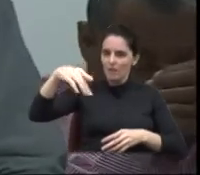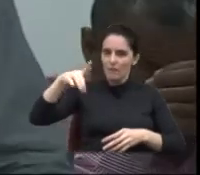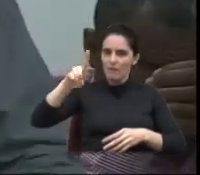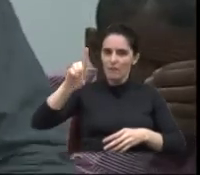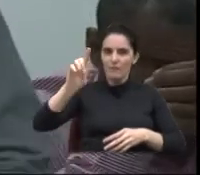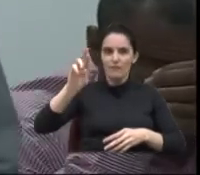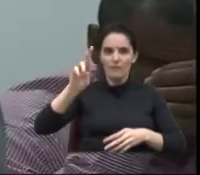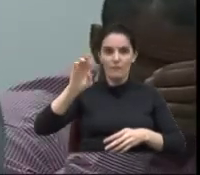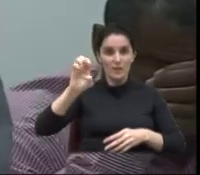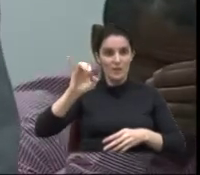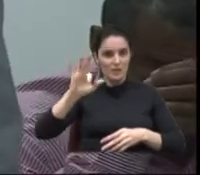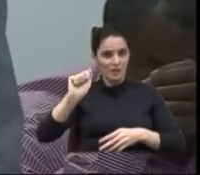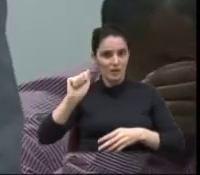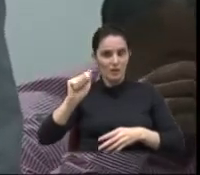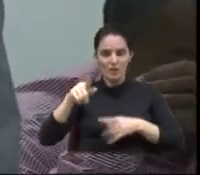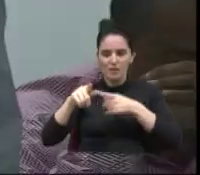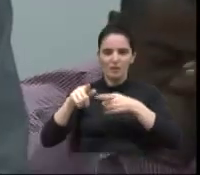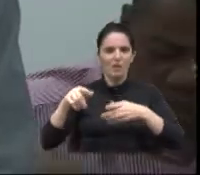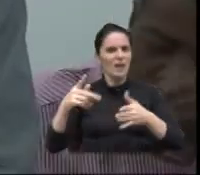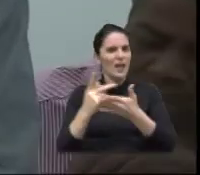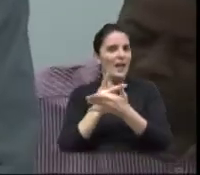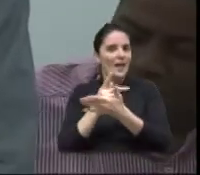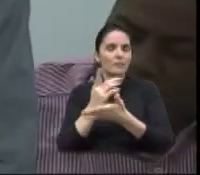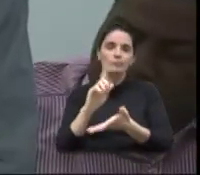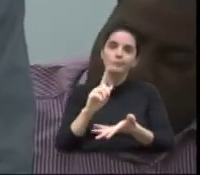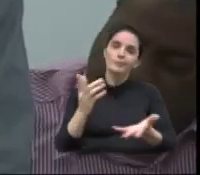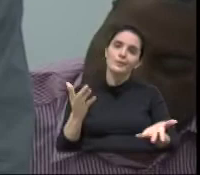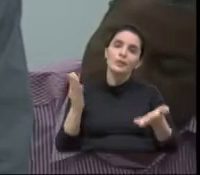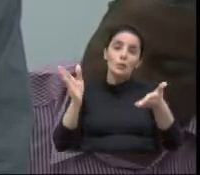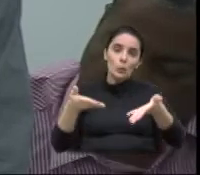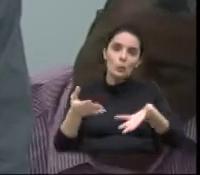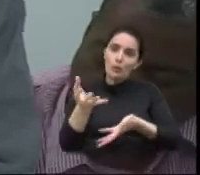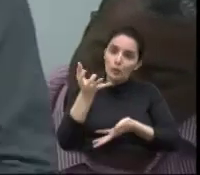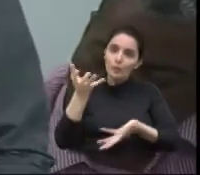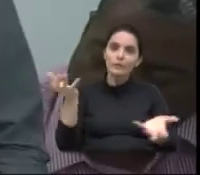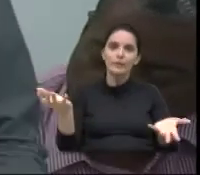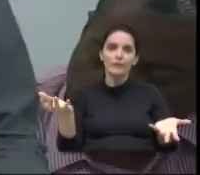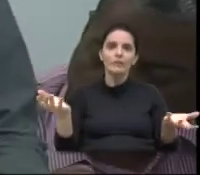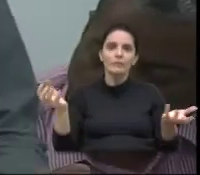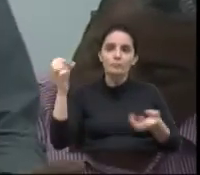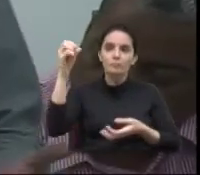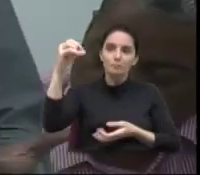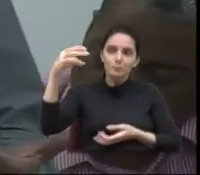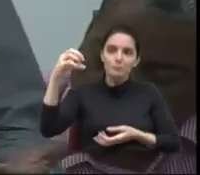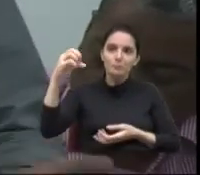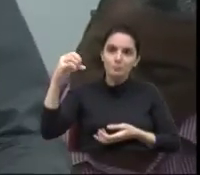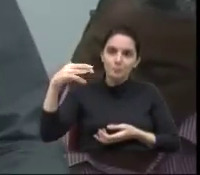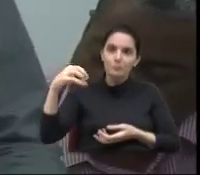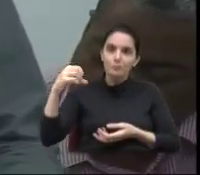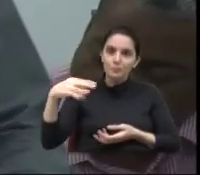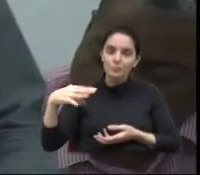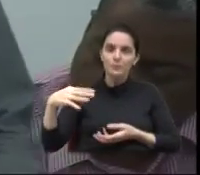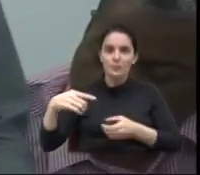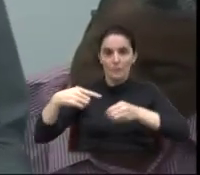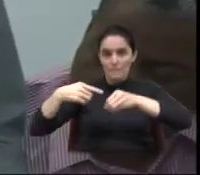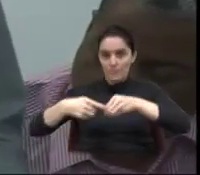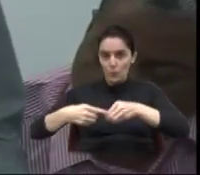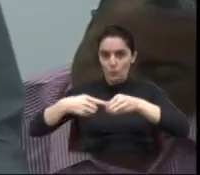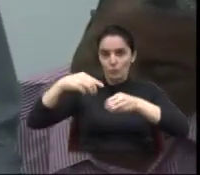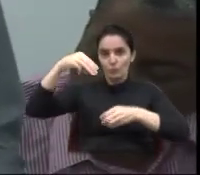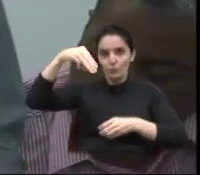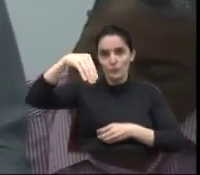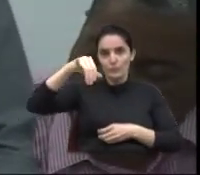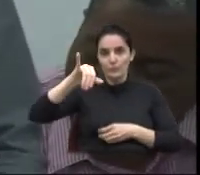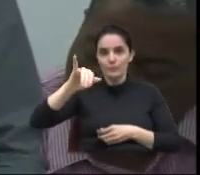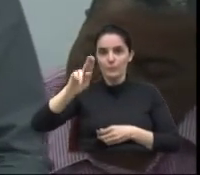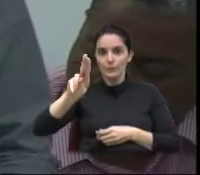fazendo. E hoje é o que se pede, semaforização e rotatória. do posto Miuque, que é ali na